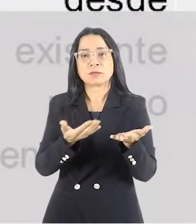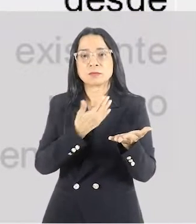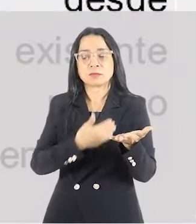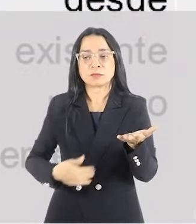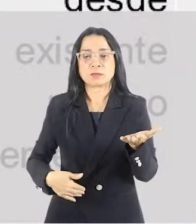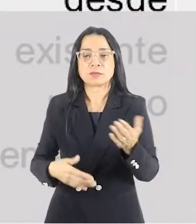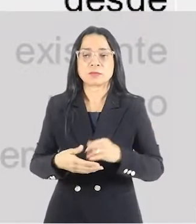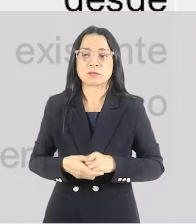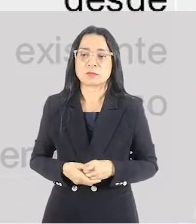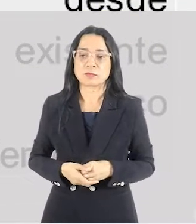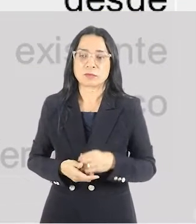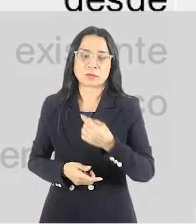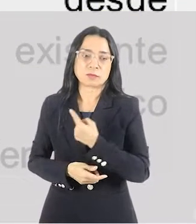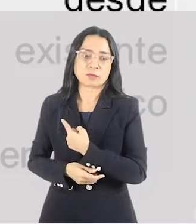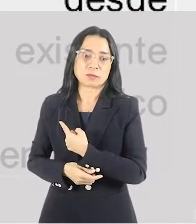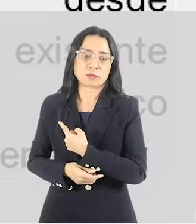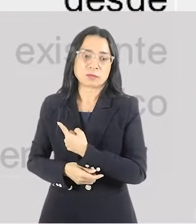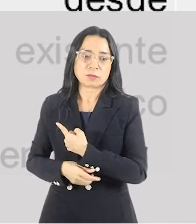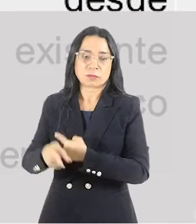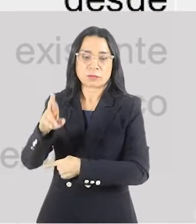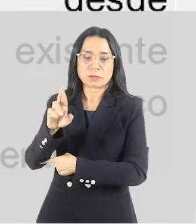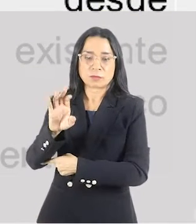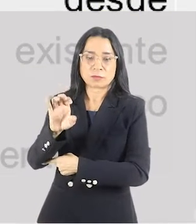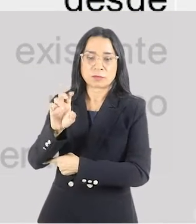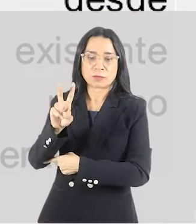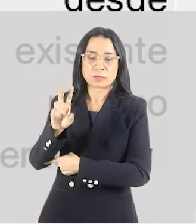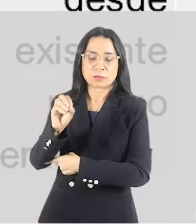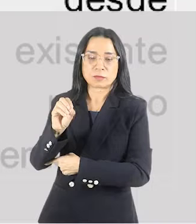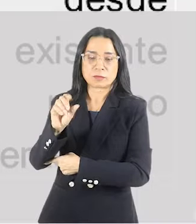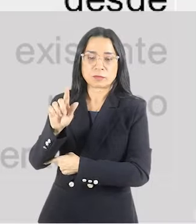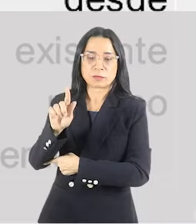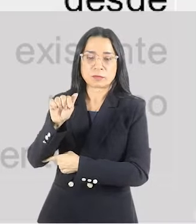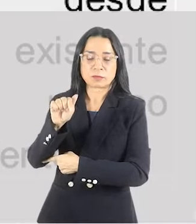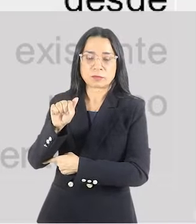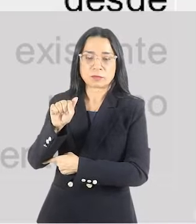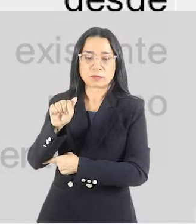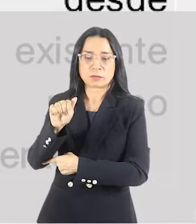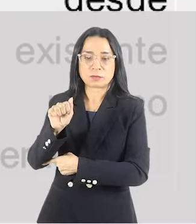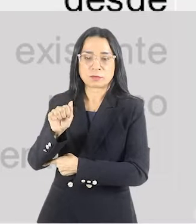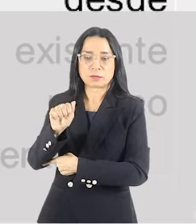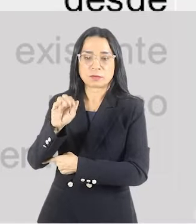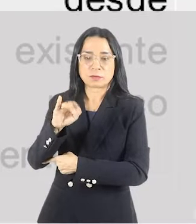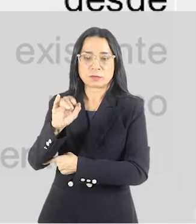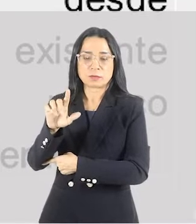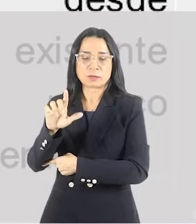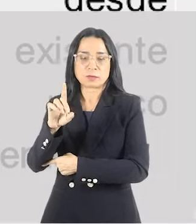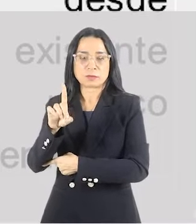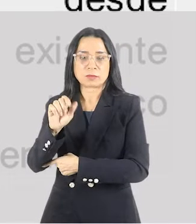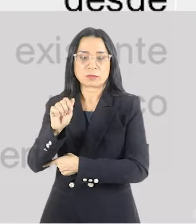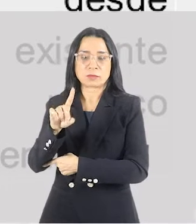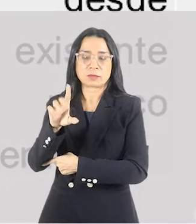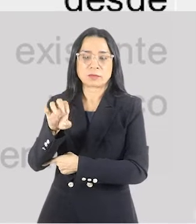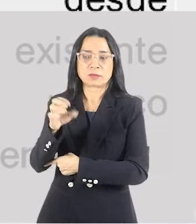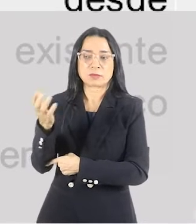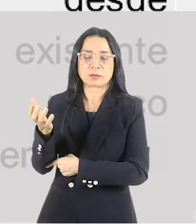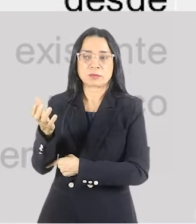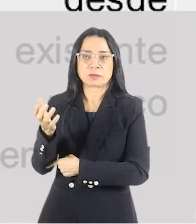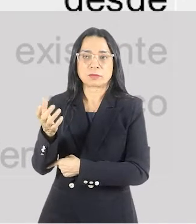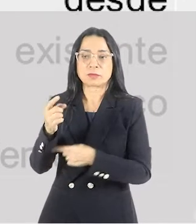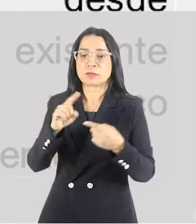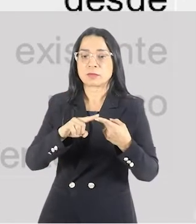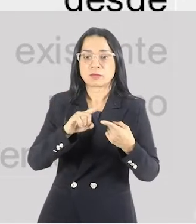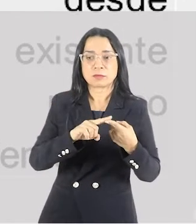Quanto à revogabilidade, nós também temos uma mudança clara. Na concessão, não é possível